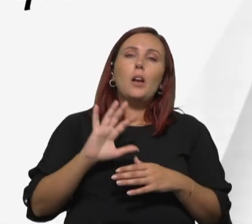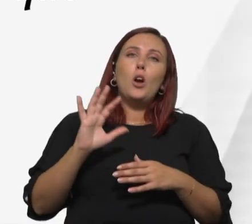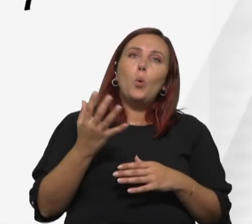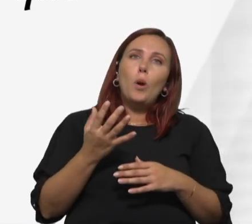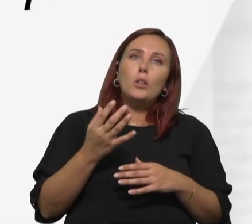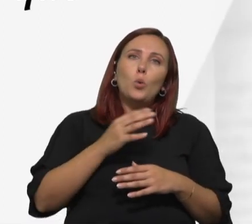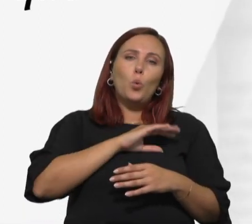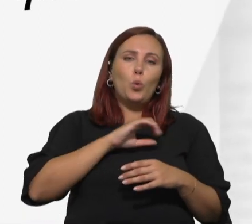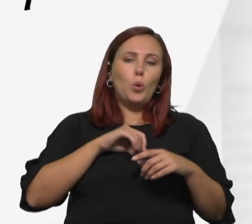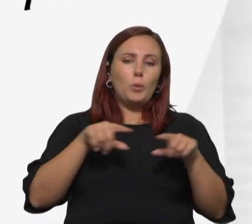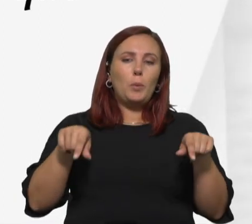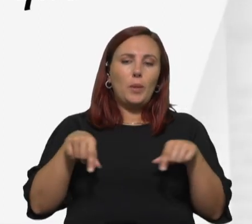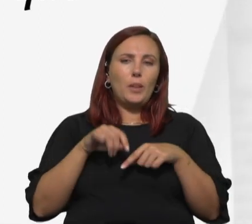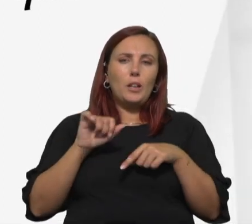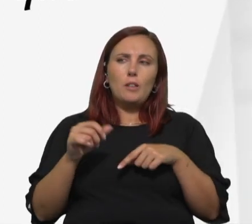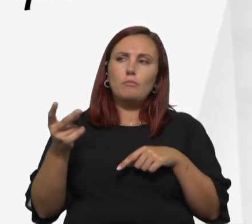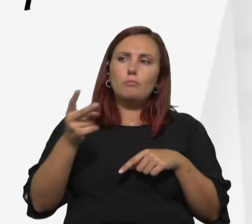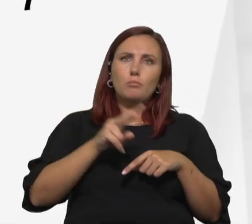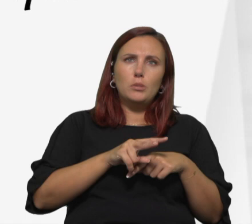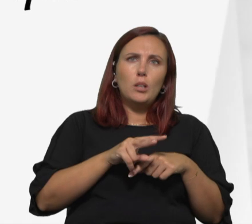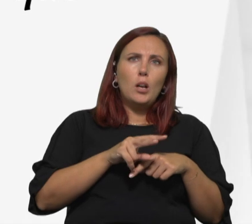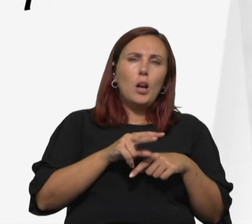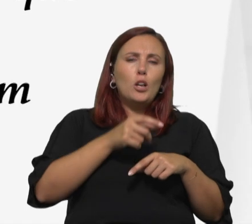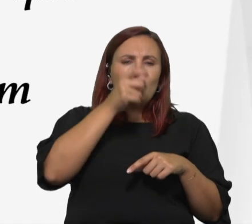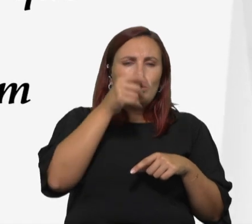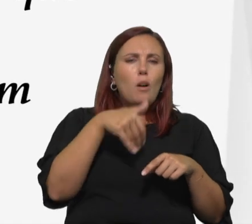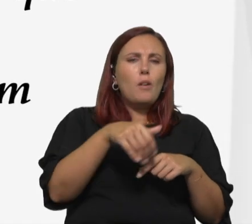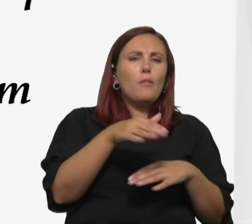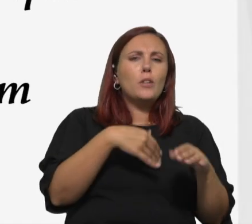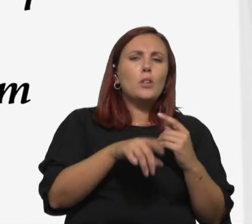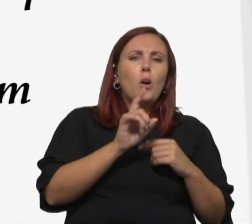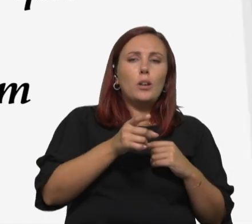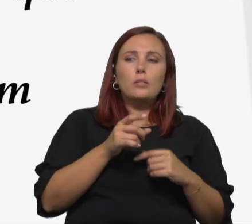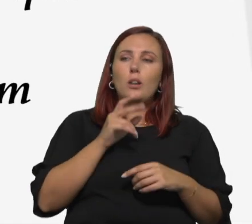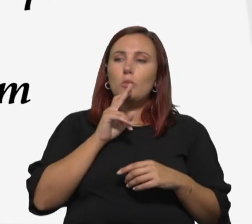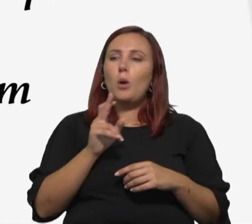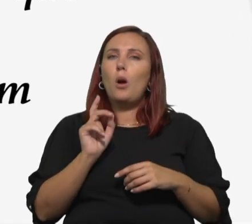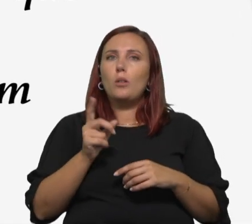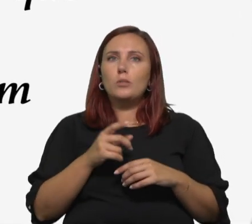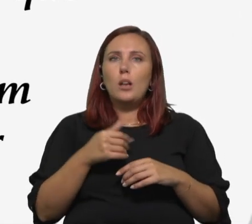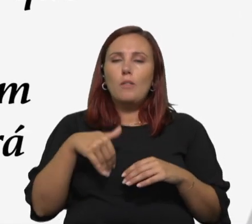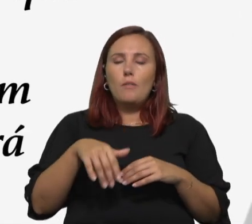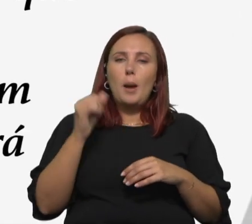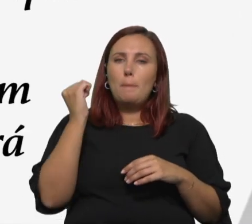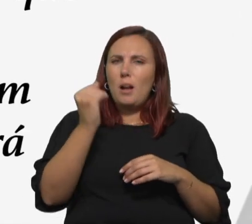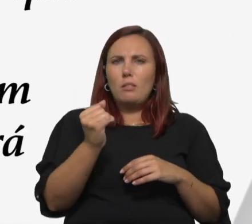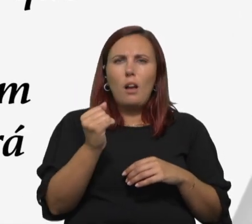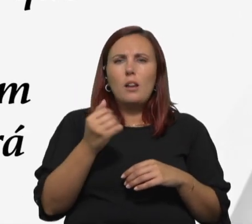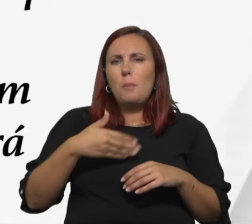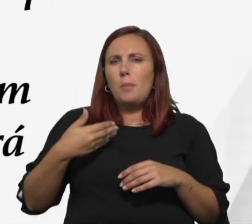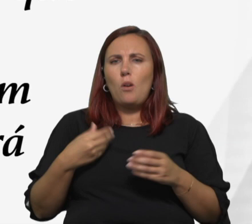dono da vinha, que fará aqueles vinhateiros? Eles responderam: mandará matar sem piedade